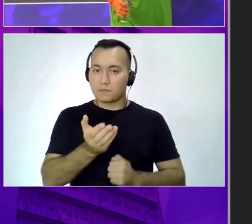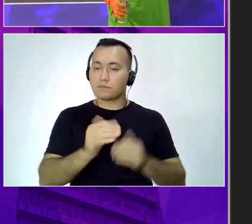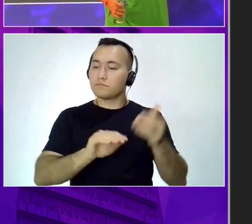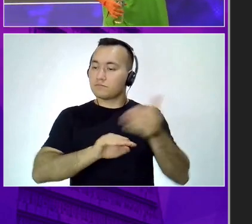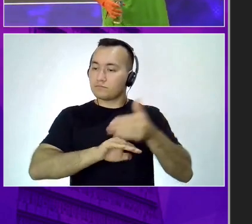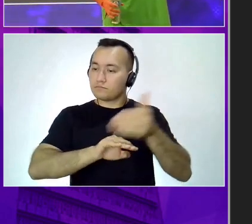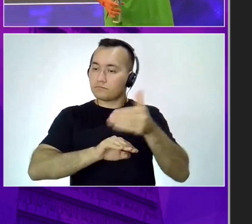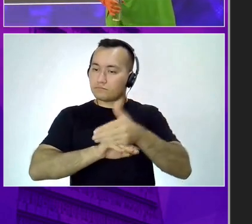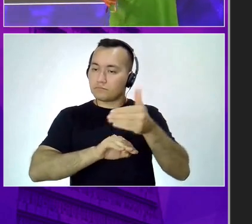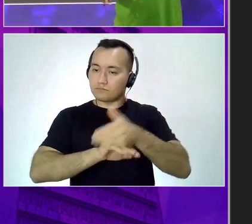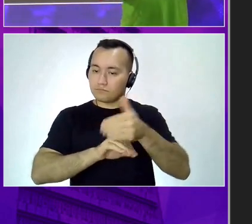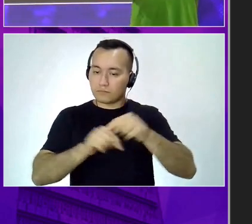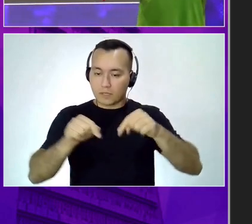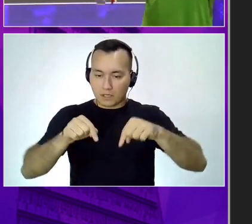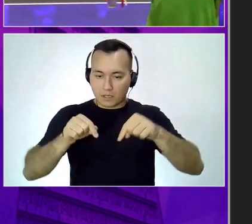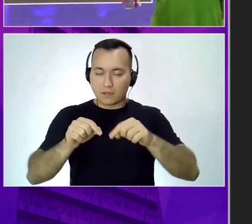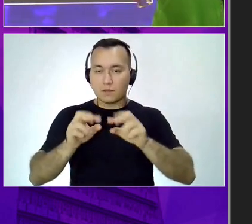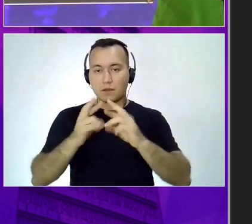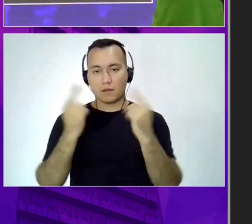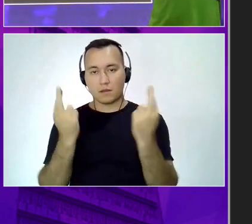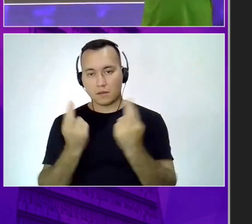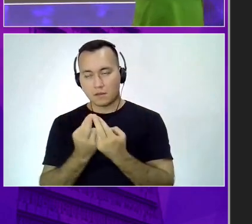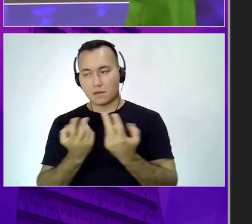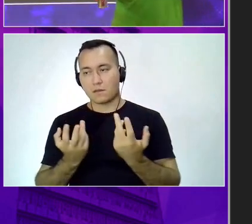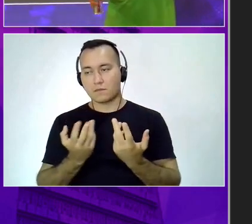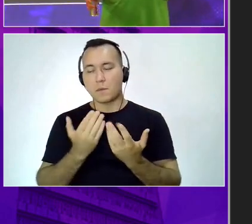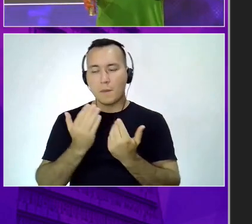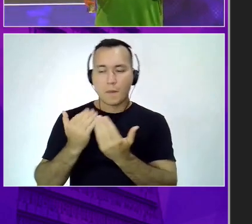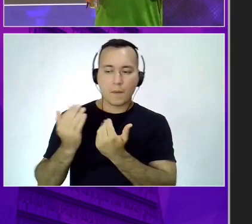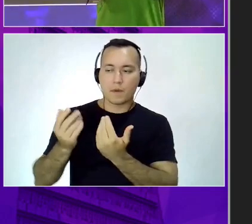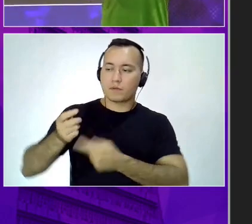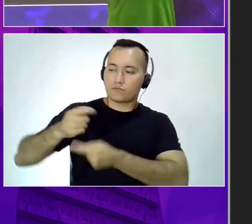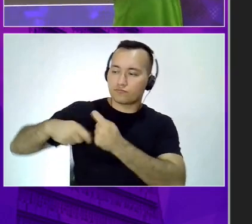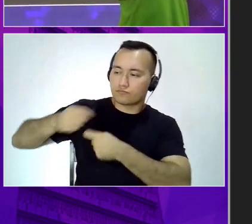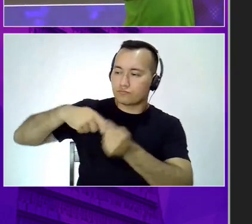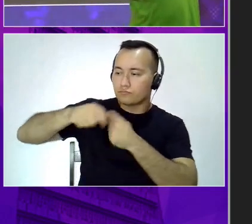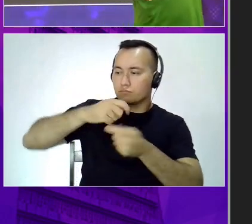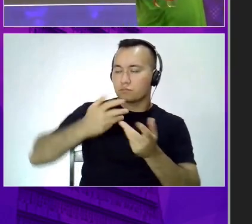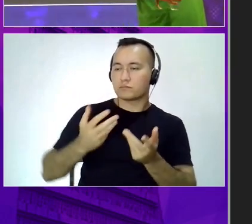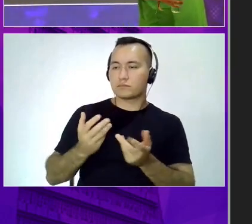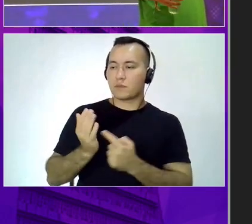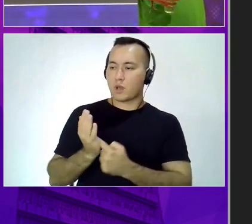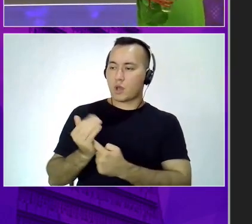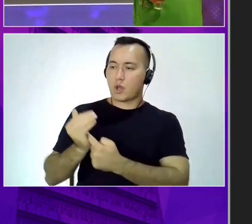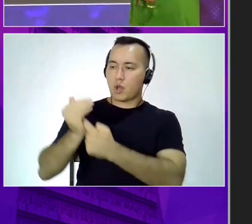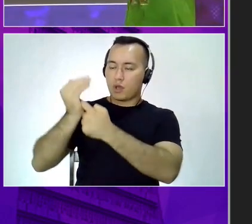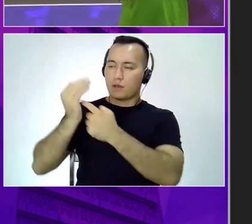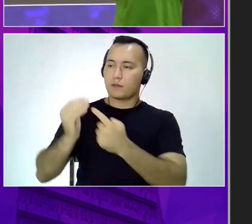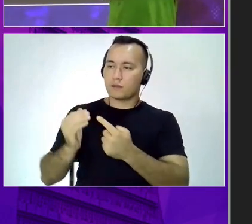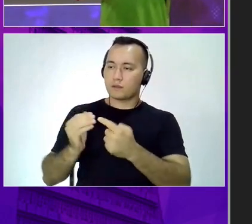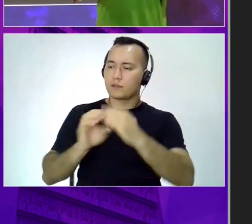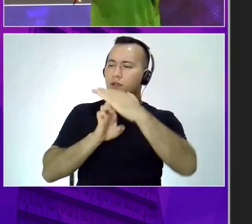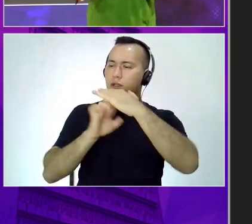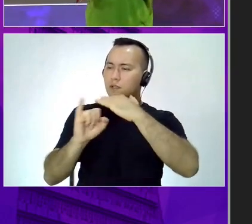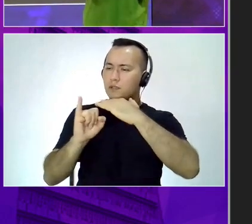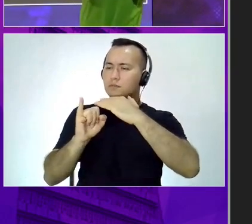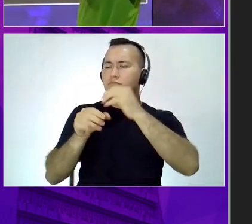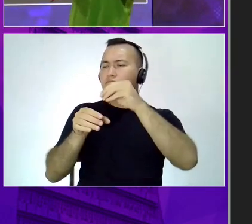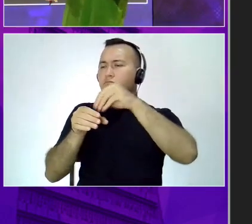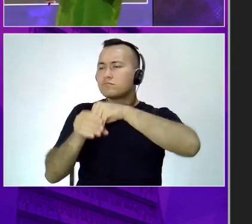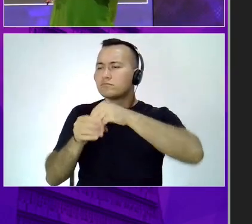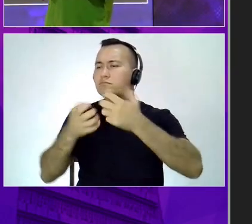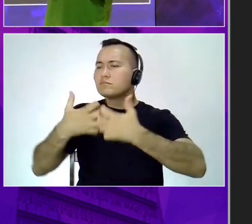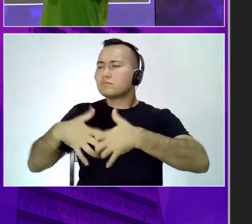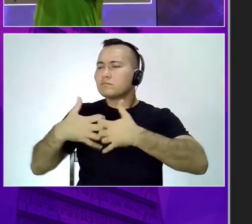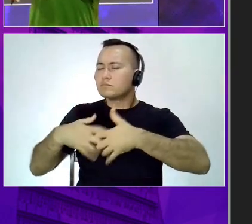semanas justamente desde o lado técnico, desde o lado de negócios, e começavam a entender um pouquinho mais de Lean Startup, e aí a gente começa a entrar